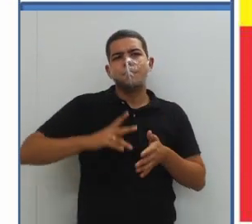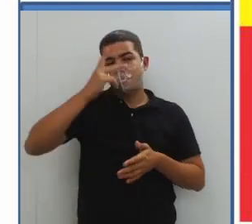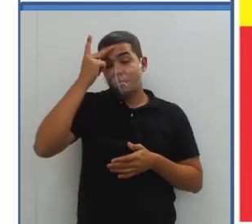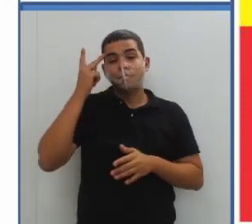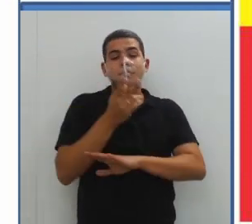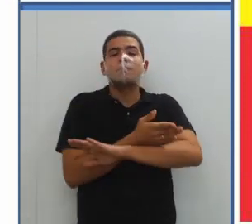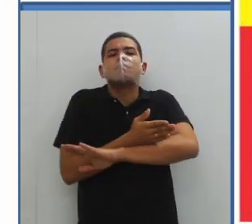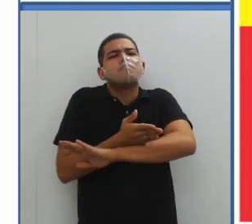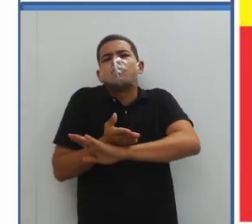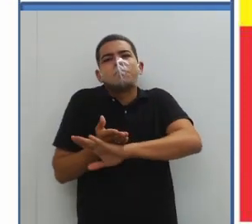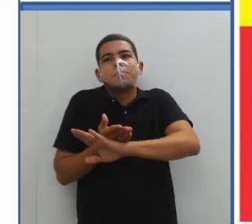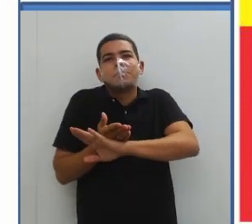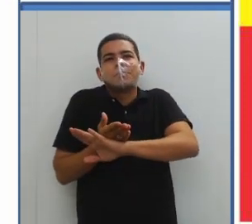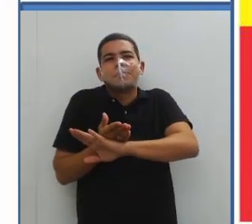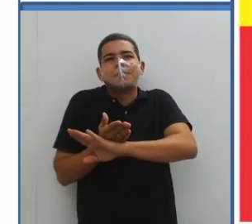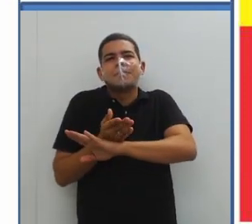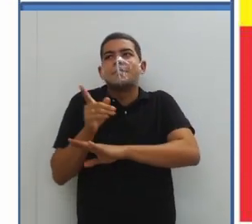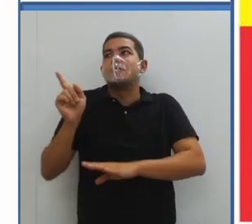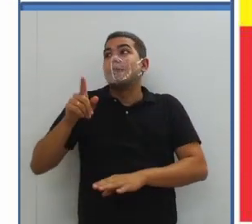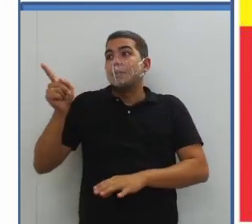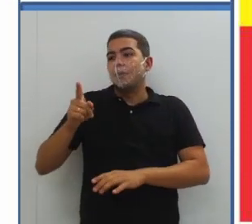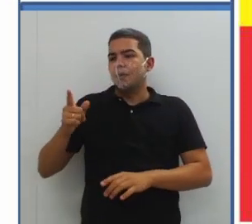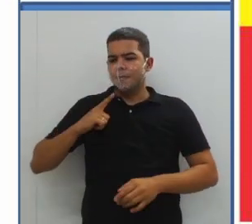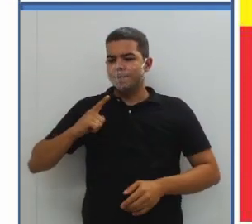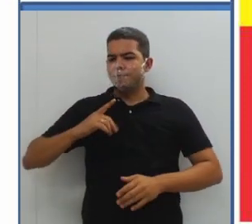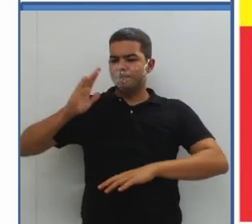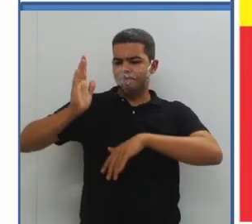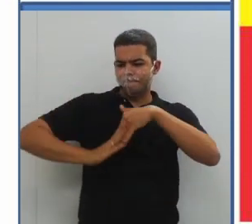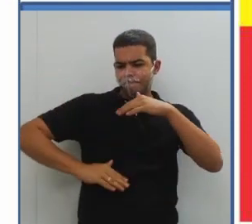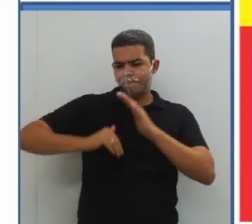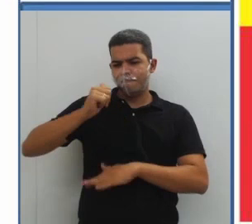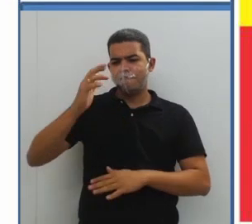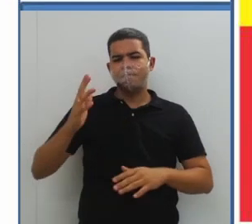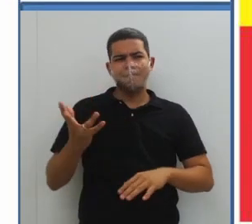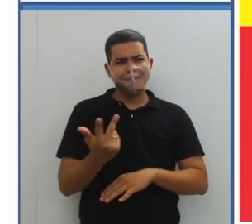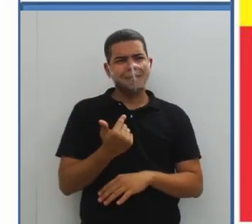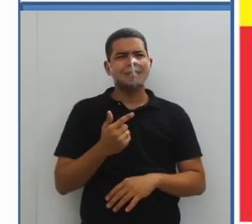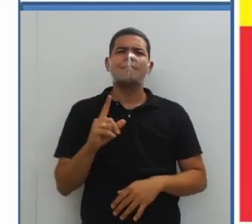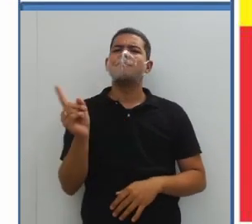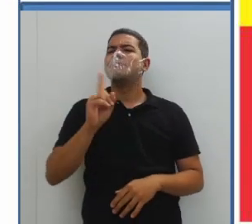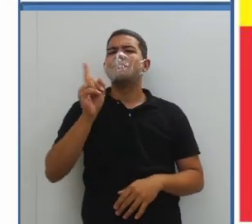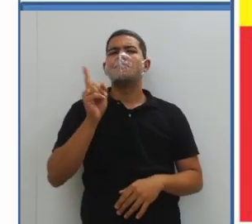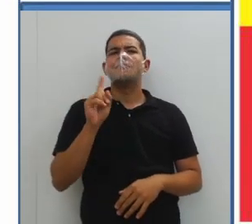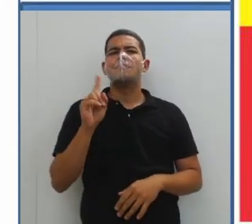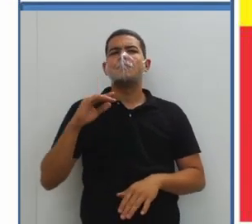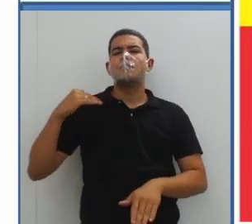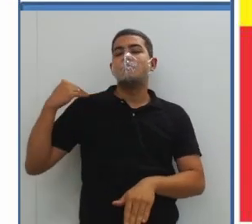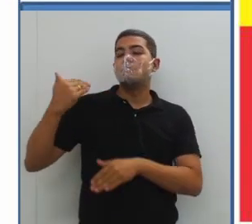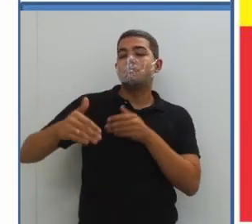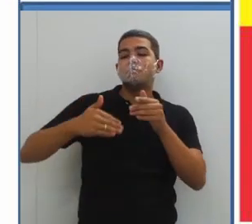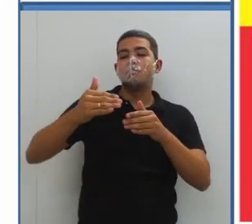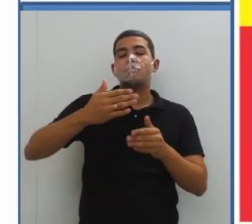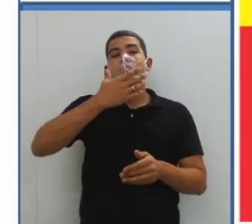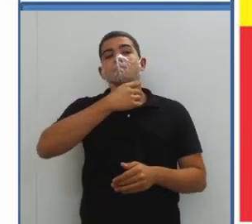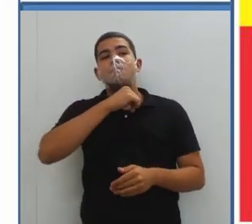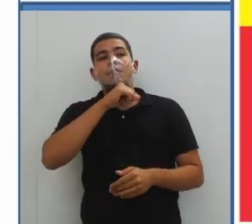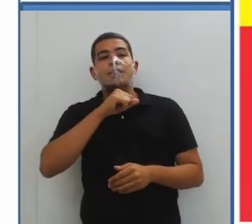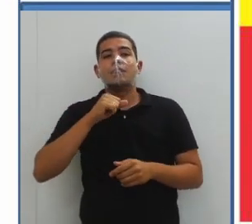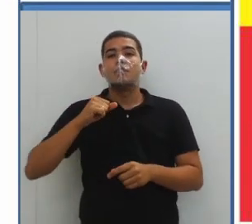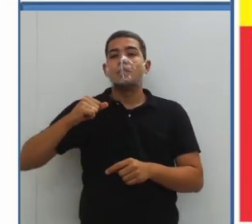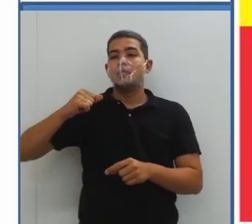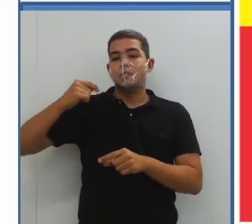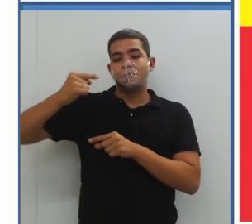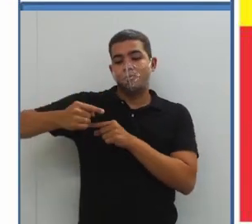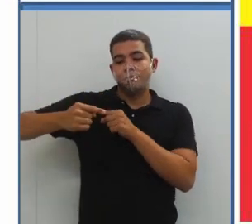de pessoas comuns, ou seja, ninguém é atleta, né? E que ao longo dos anos e das gerações são